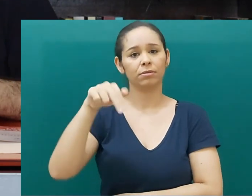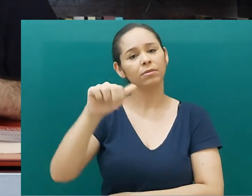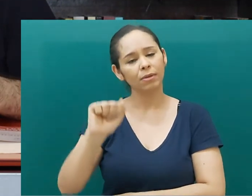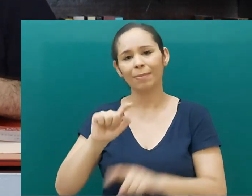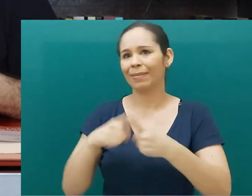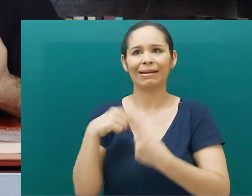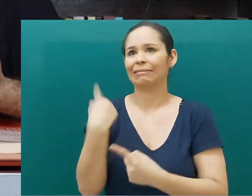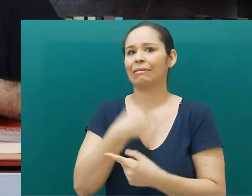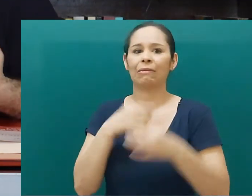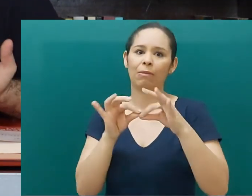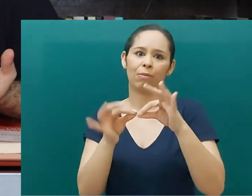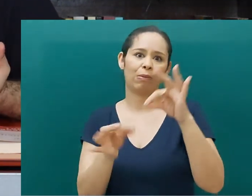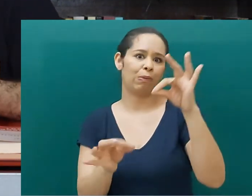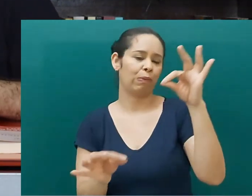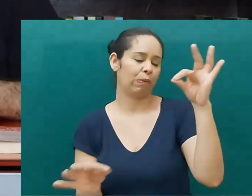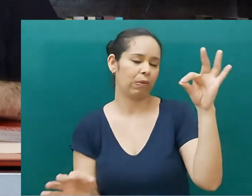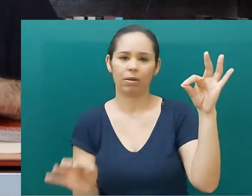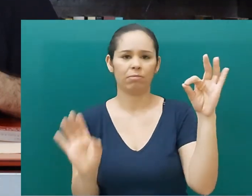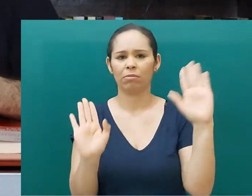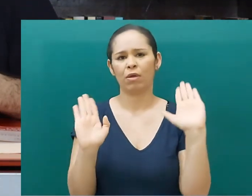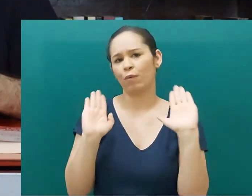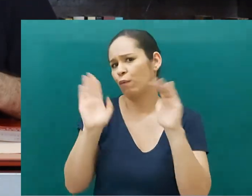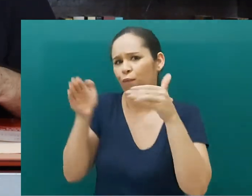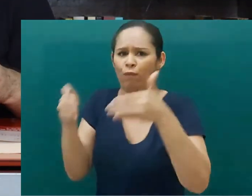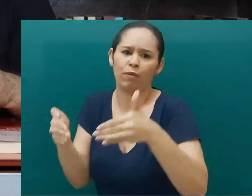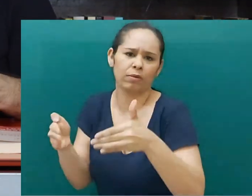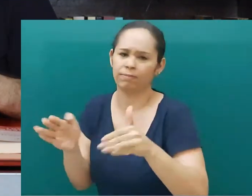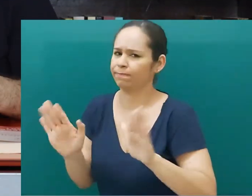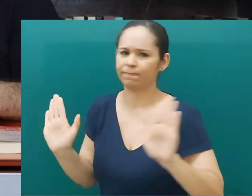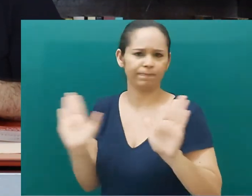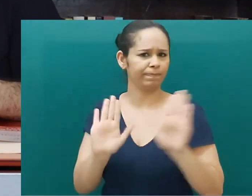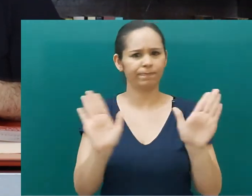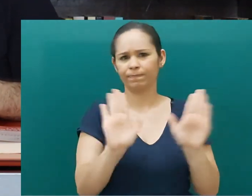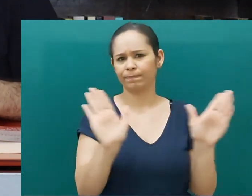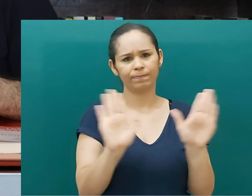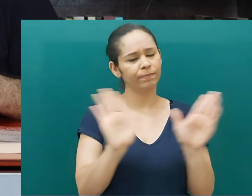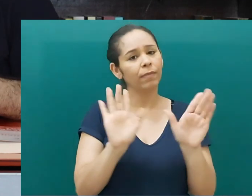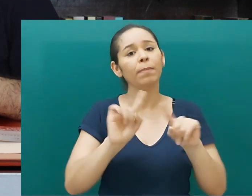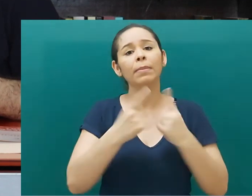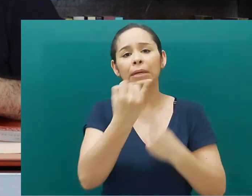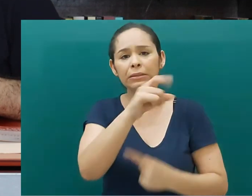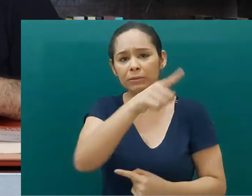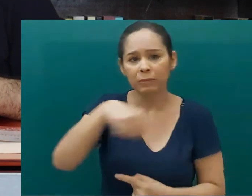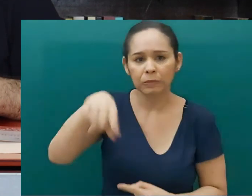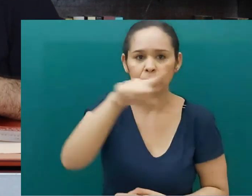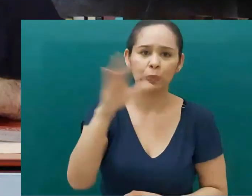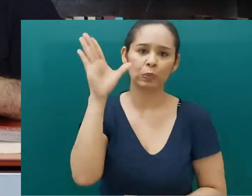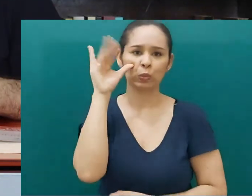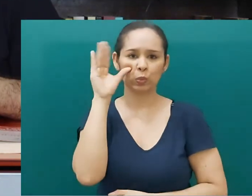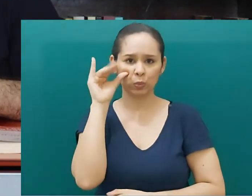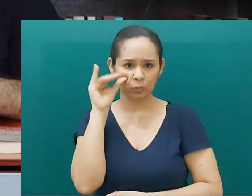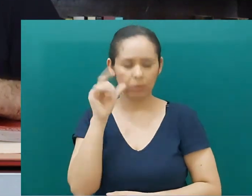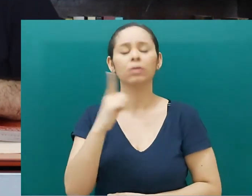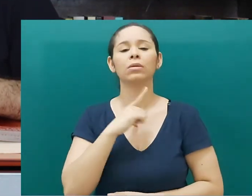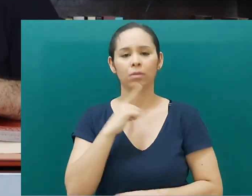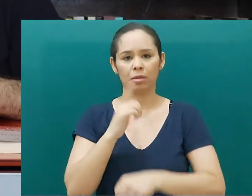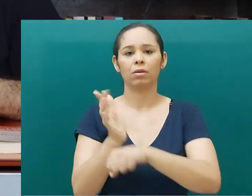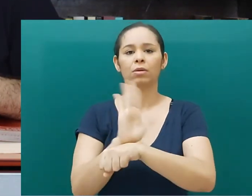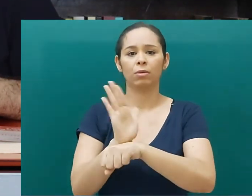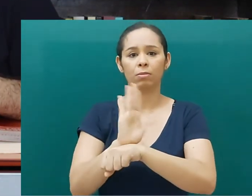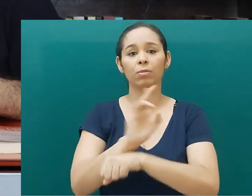falar um pouquinho da Indochina, mas porque não faz parte do nosso foco aqui, mas quem tiver interesse, existe um filme